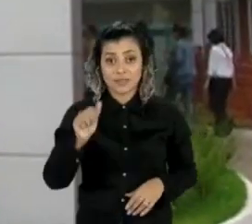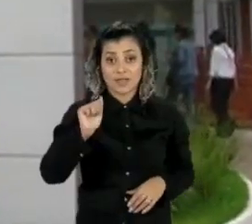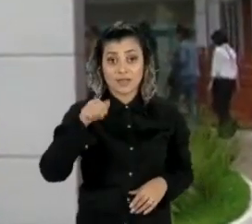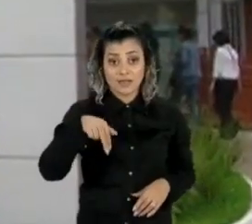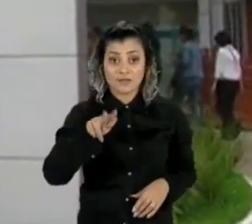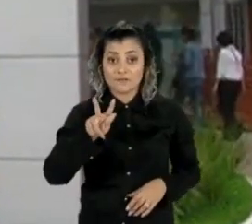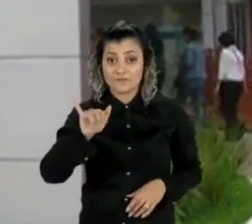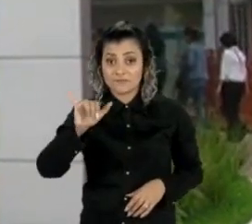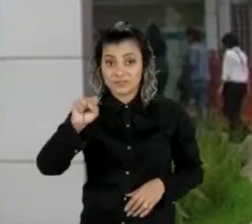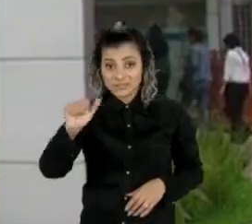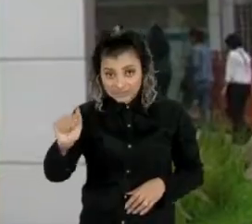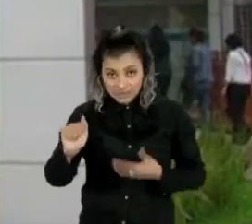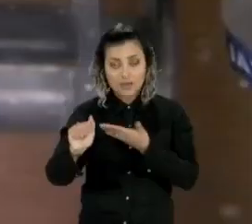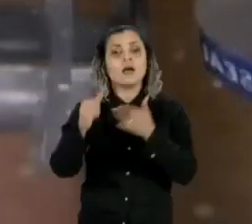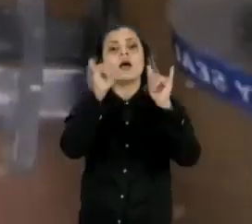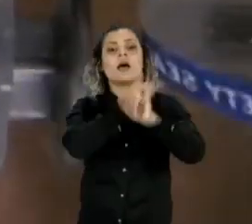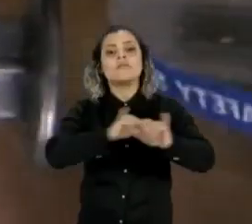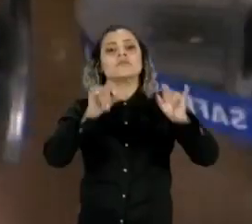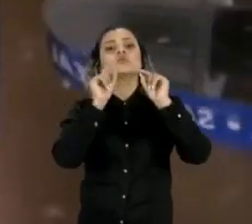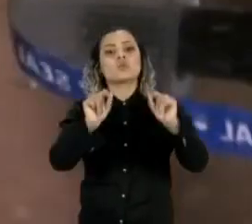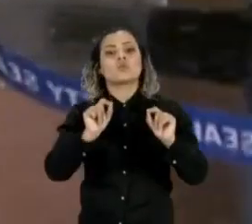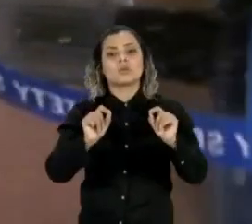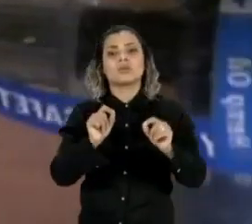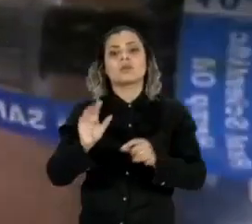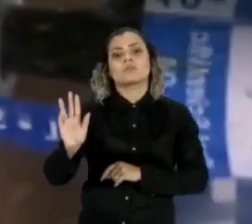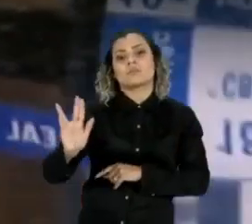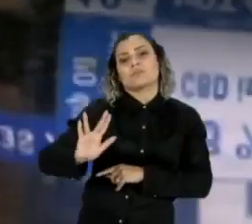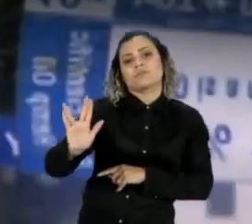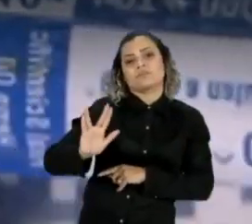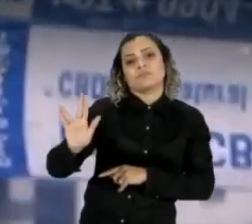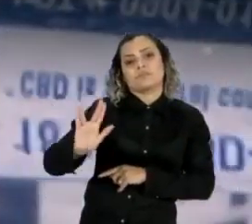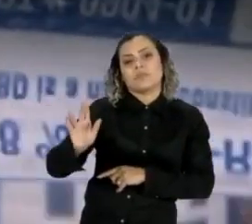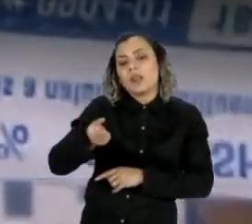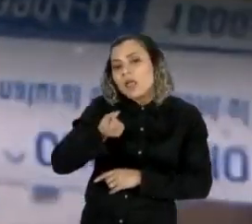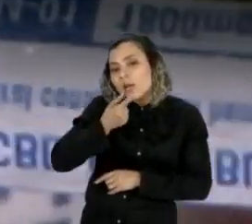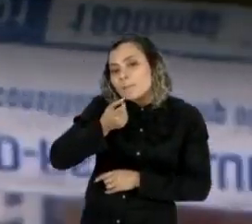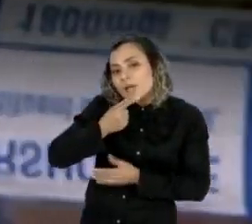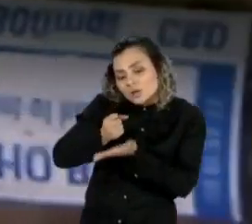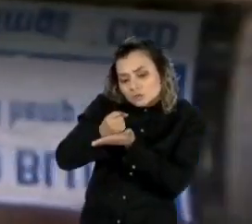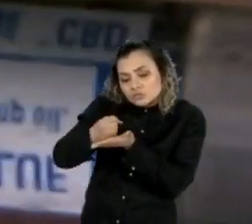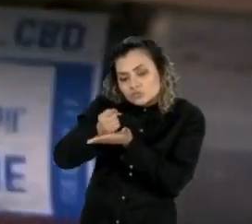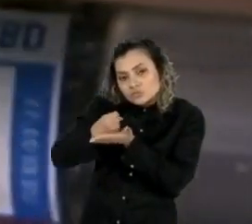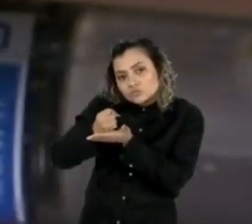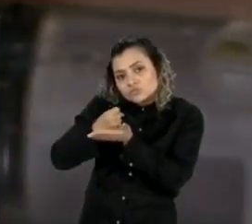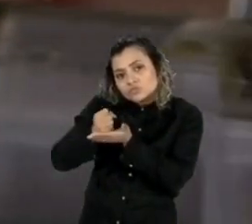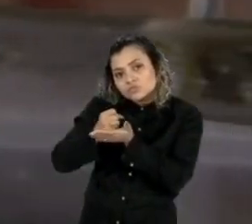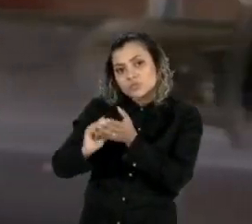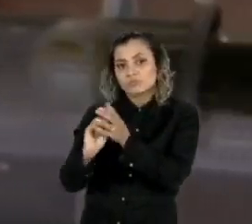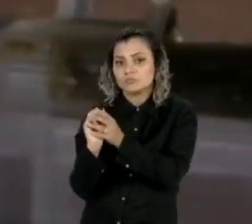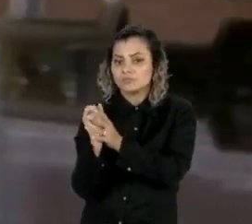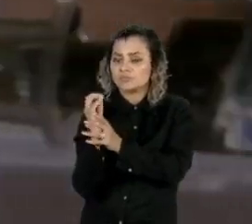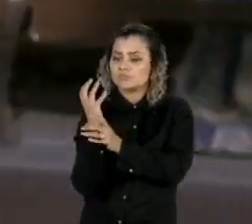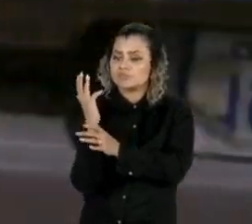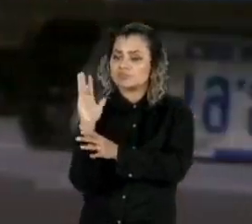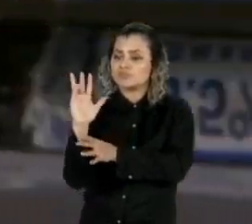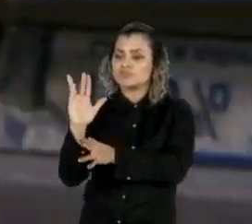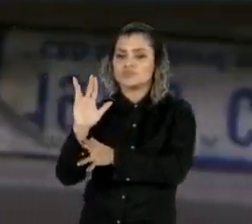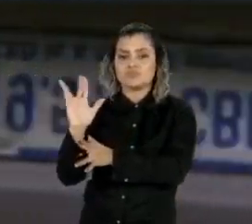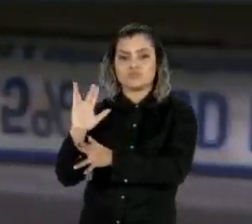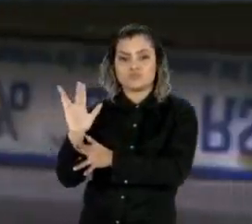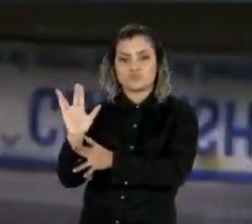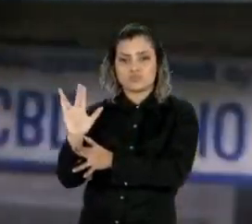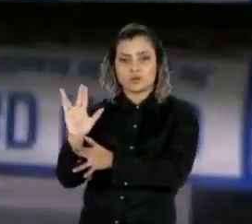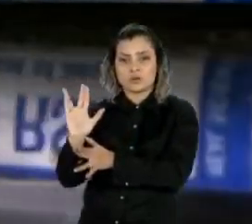de Vigilância Sanitária adiou a decisão sobre a regulamentação da produção, plantio e transporte da maconha medicinal e o registro